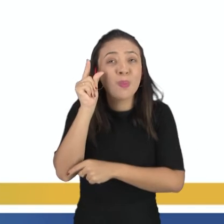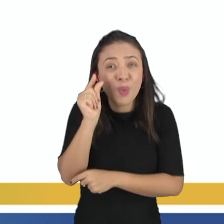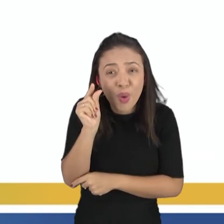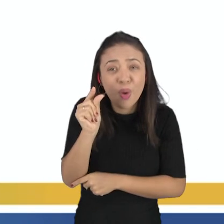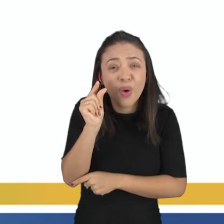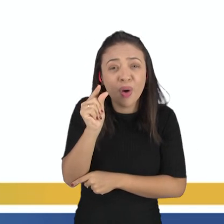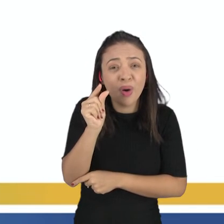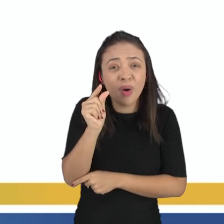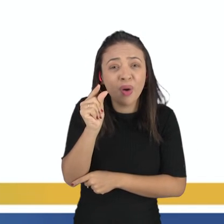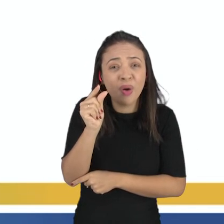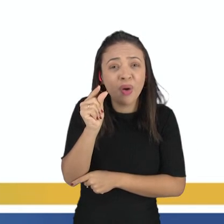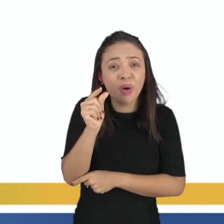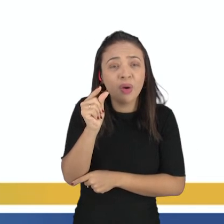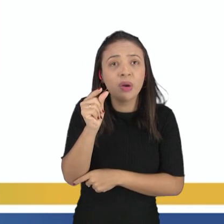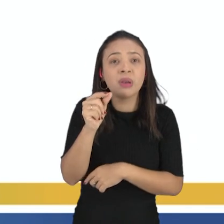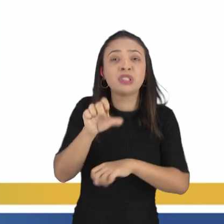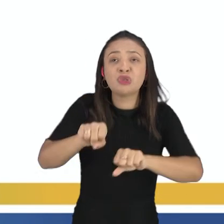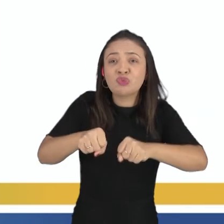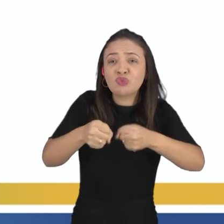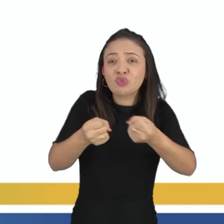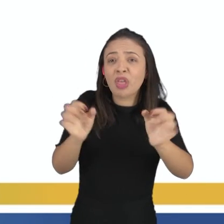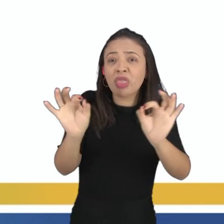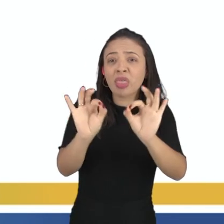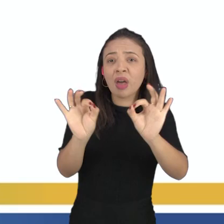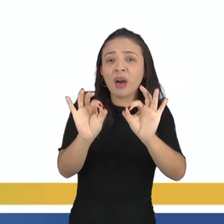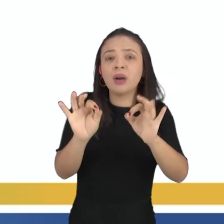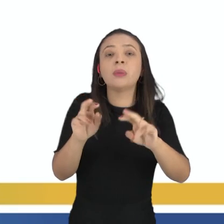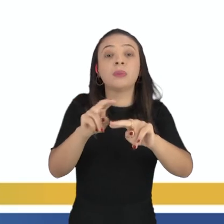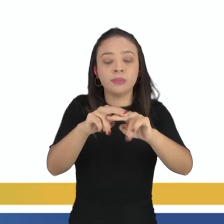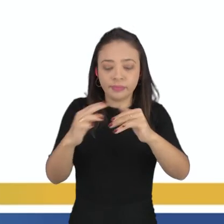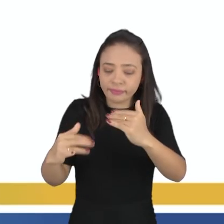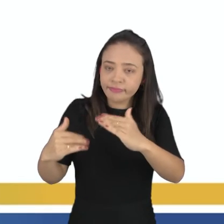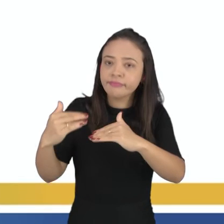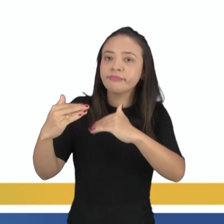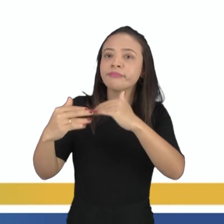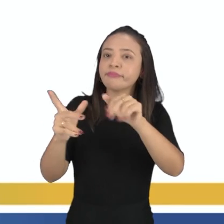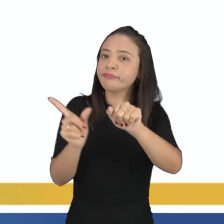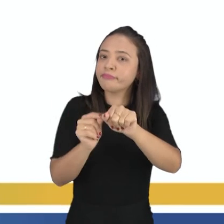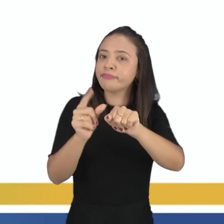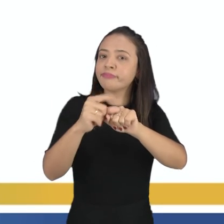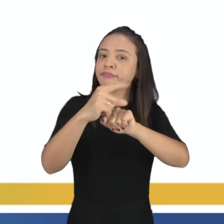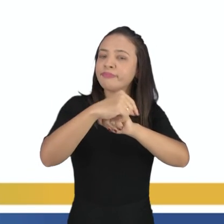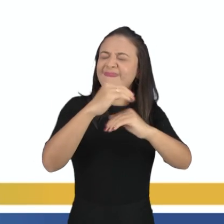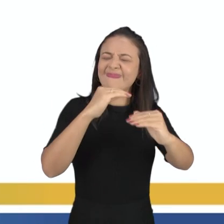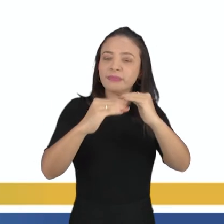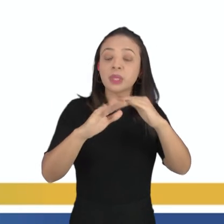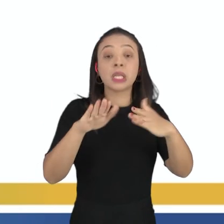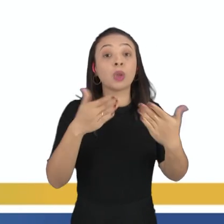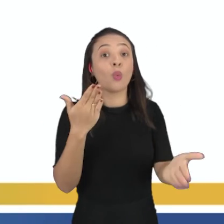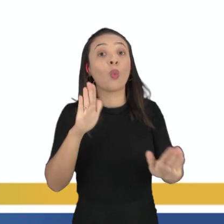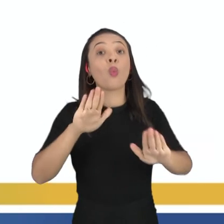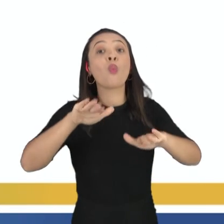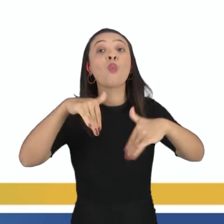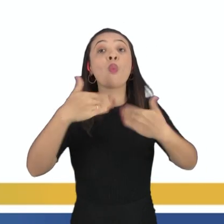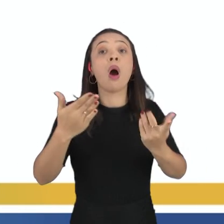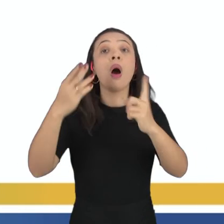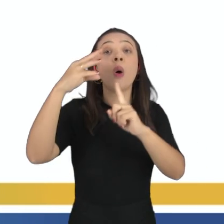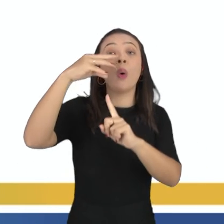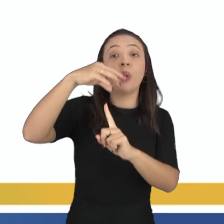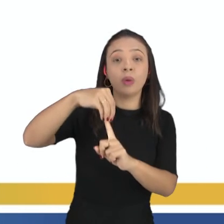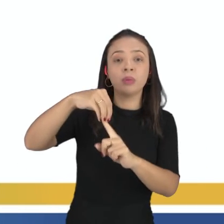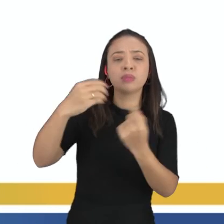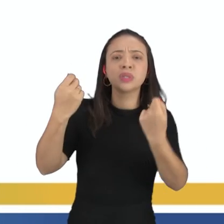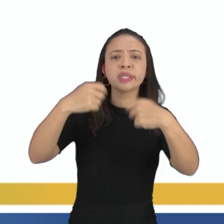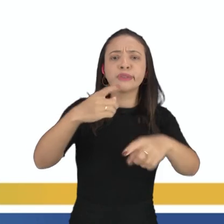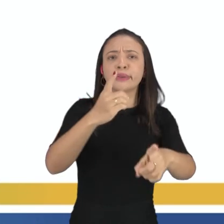vai continuando desenvolver o contra-argumento dele. Então, para que serve? Em que lugares nós